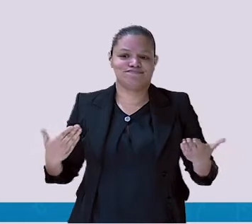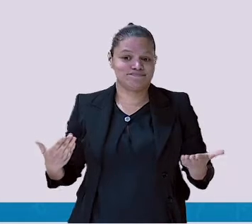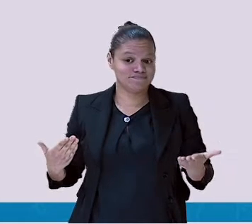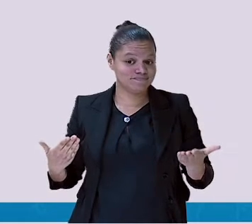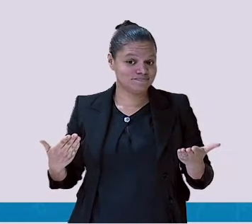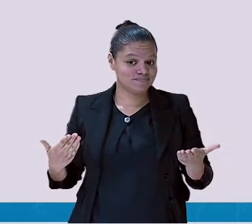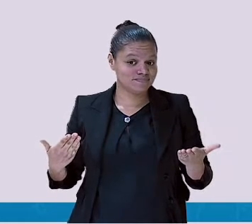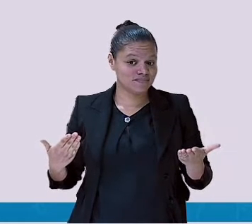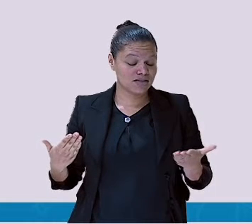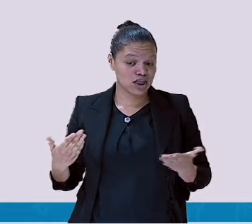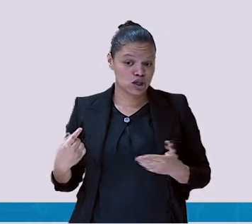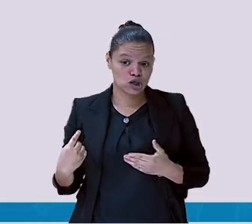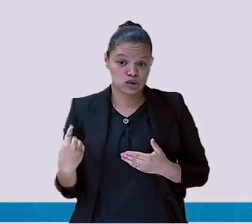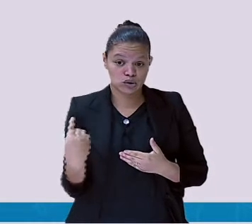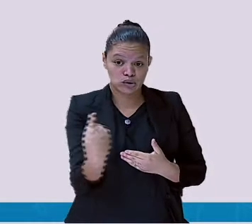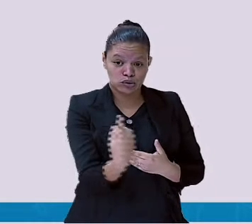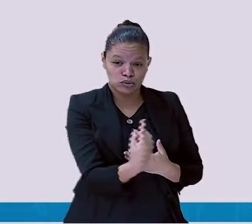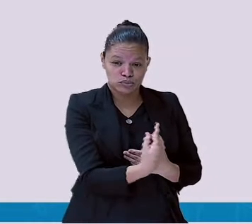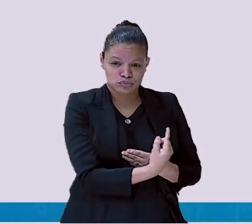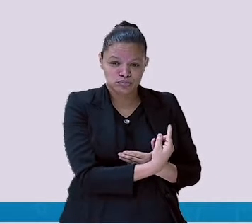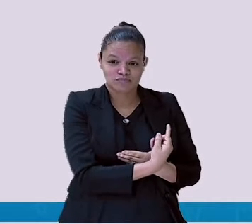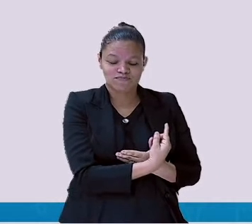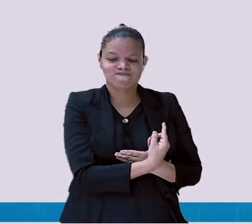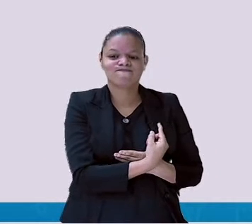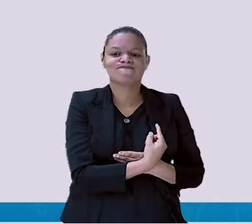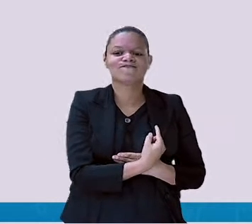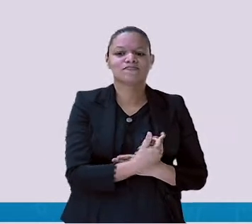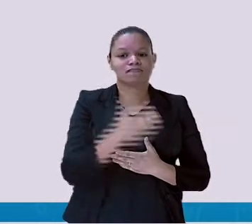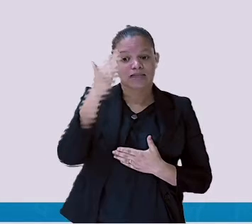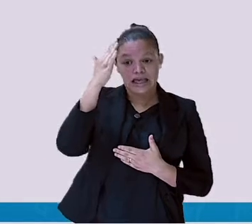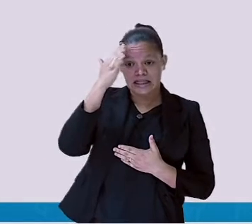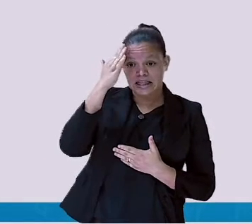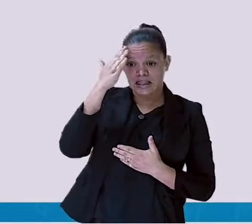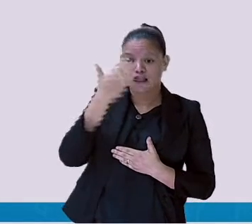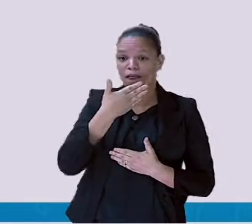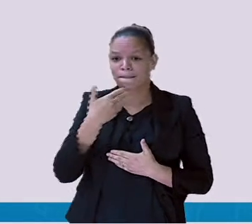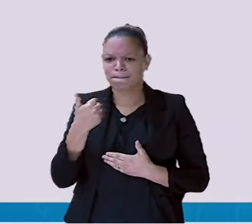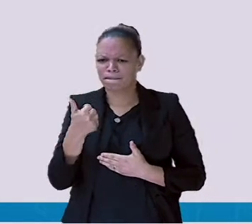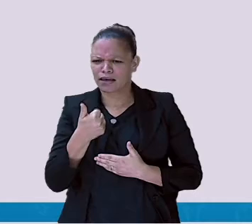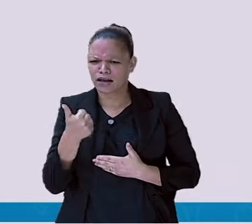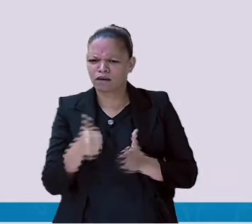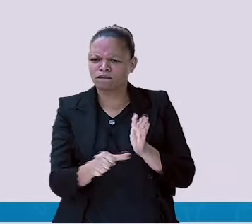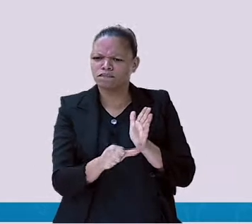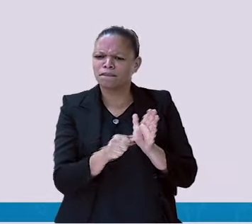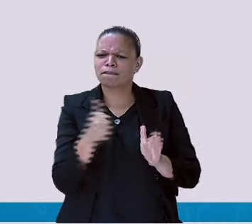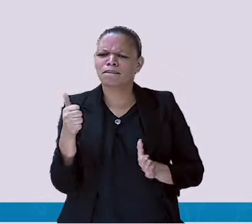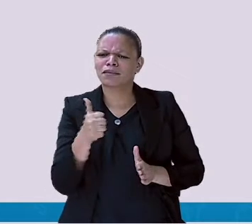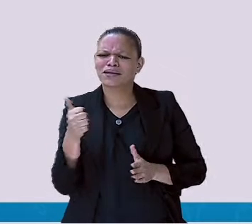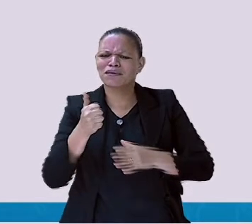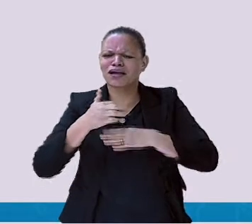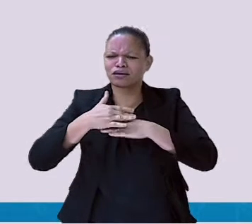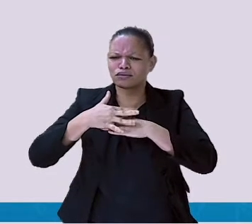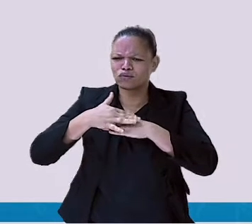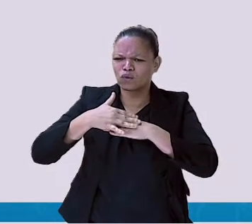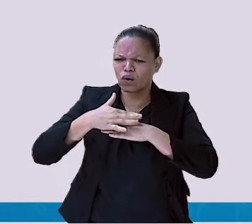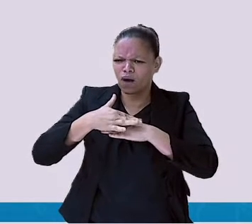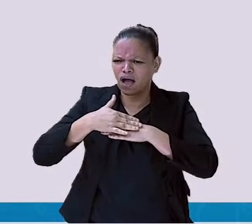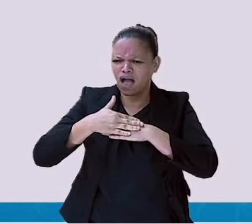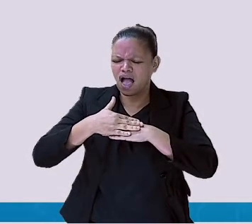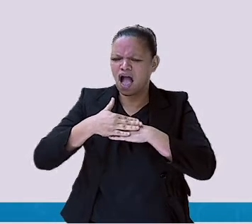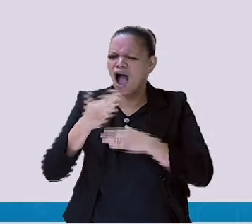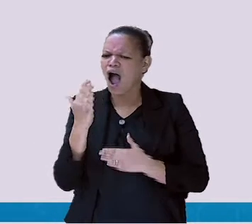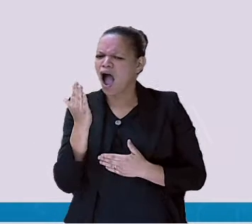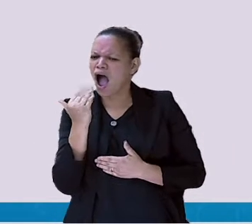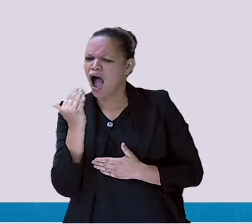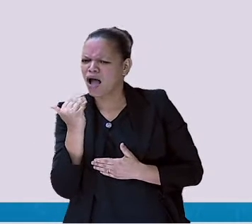E aí nós vamos aqui a primeira doença que leva, e a má alimentação leva a esta